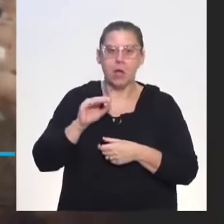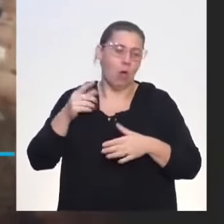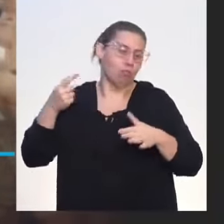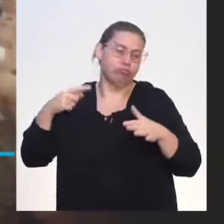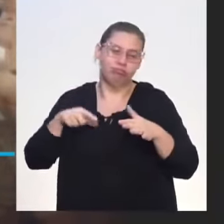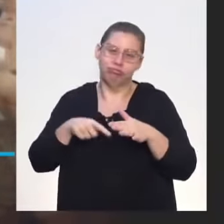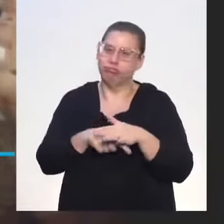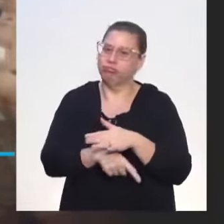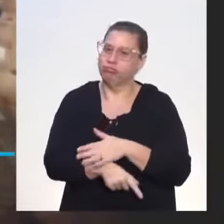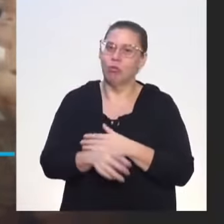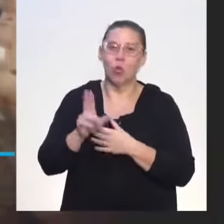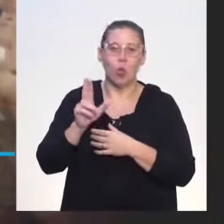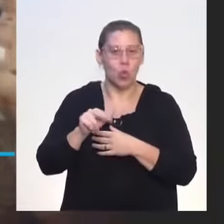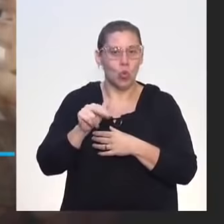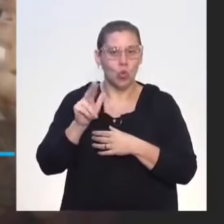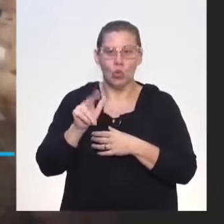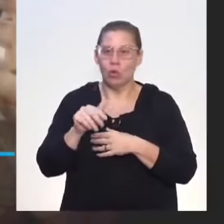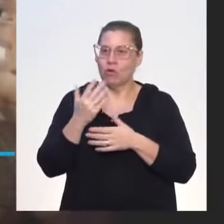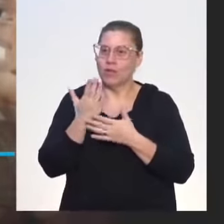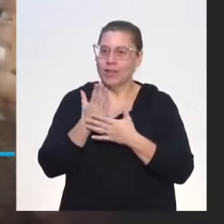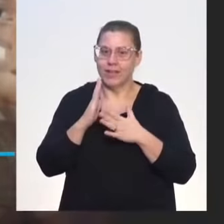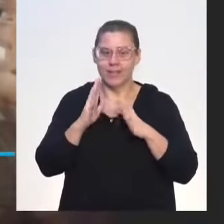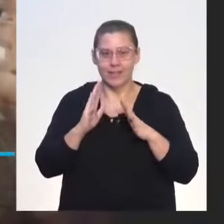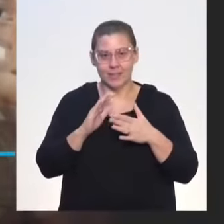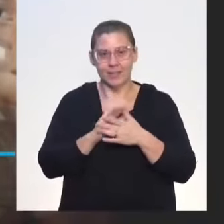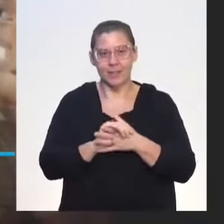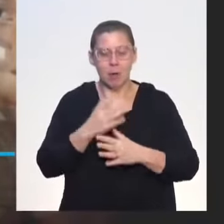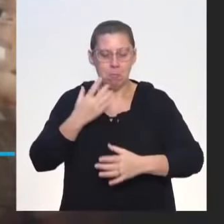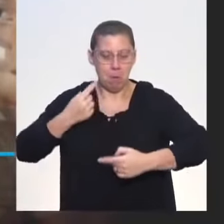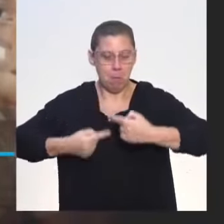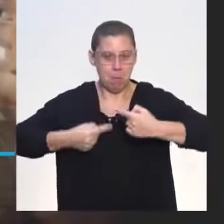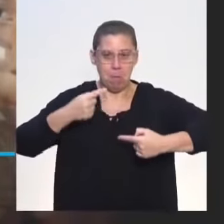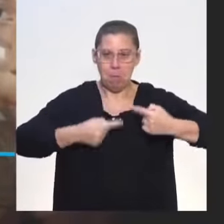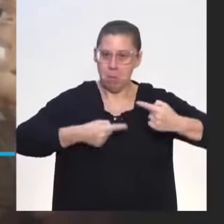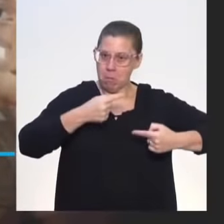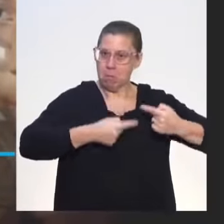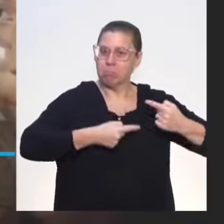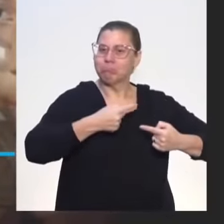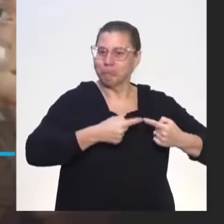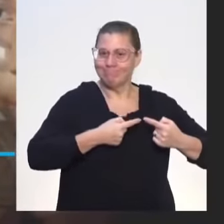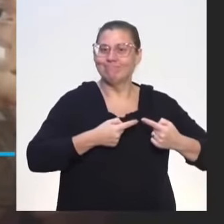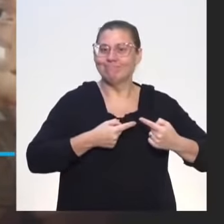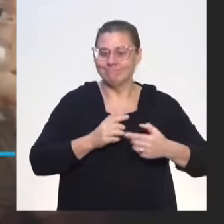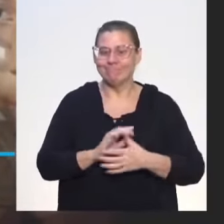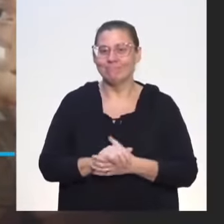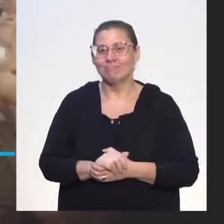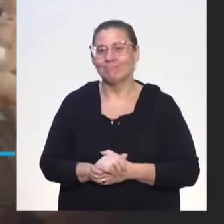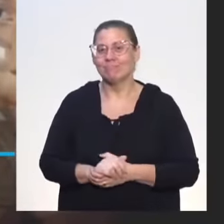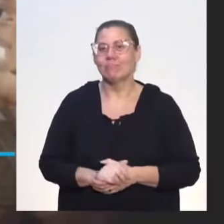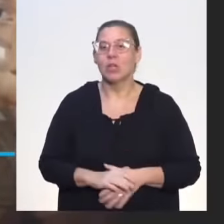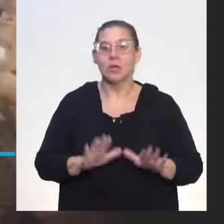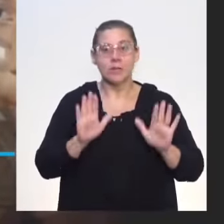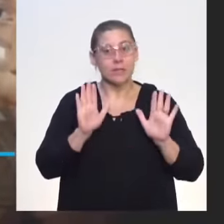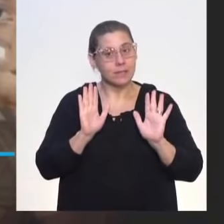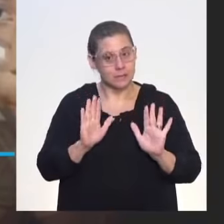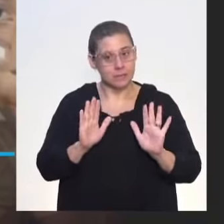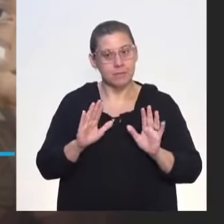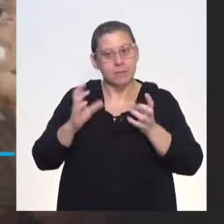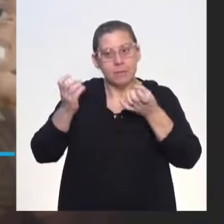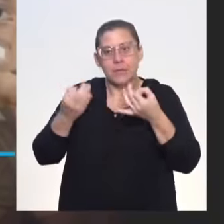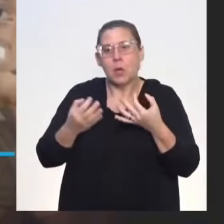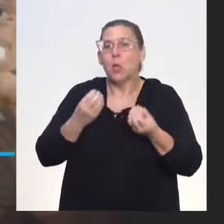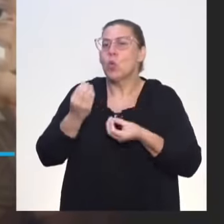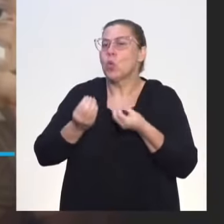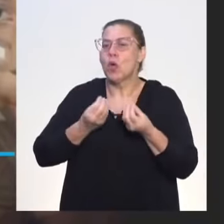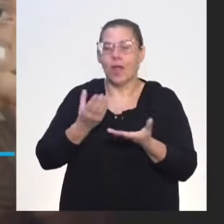infindável. Precisaria de muito tempo para a gente discutir sobre esse tema, mas vale dizer sim